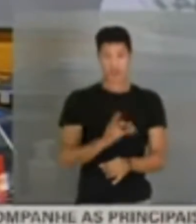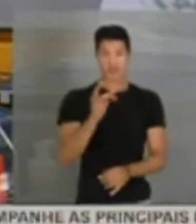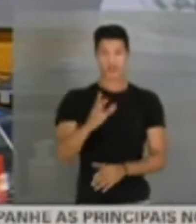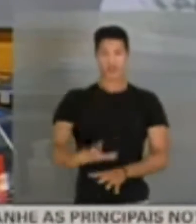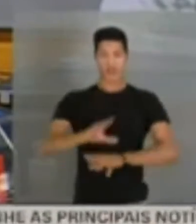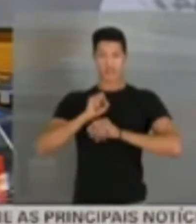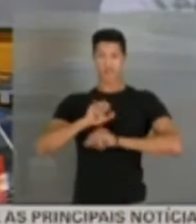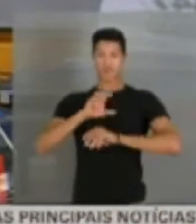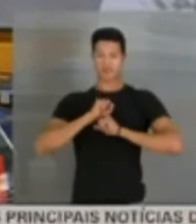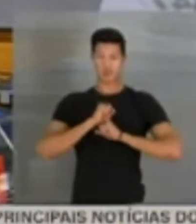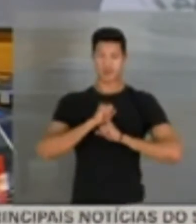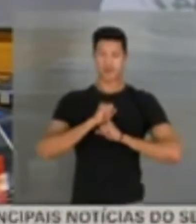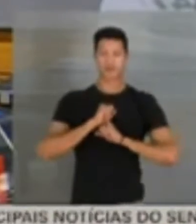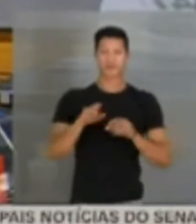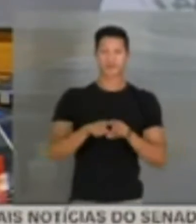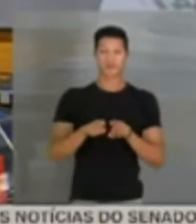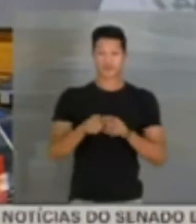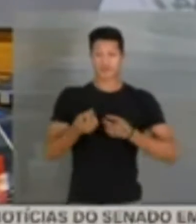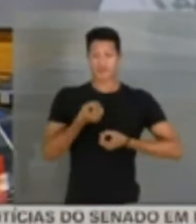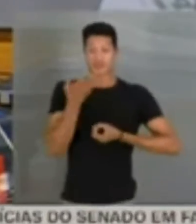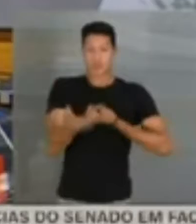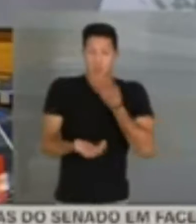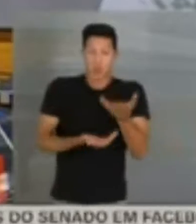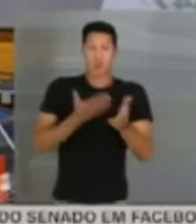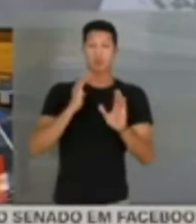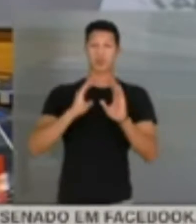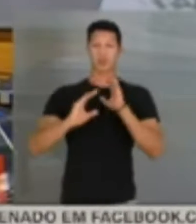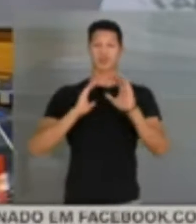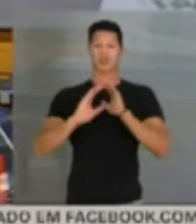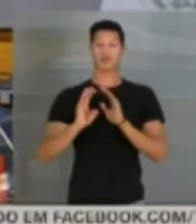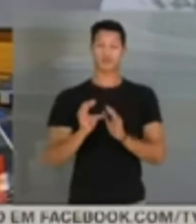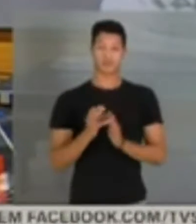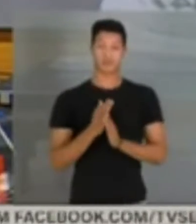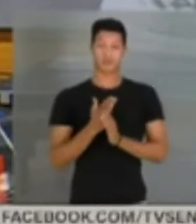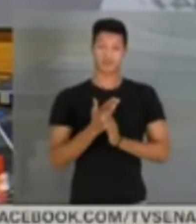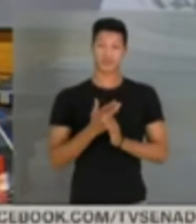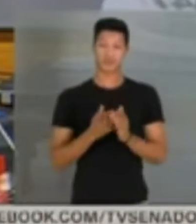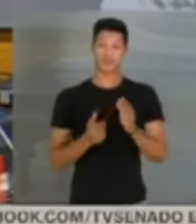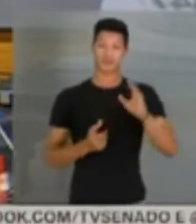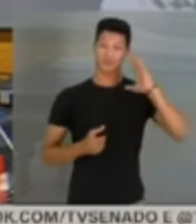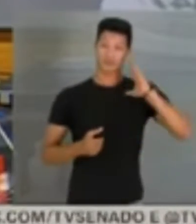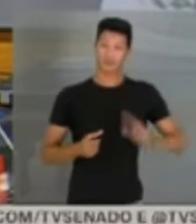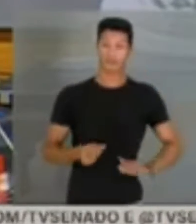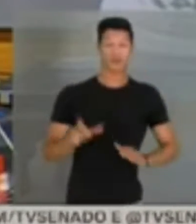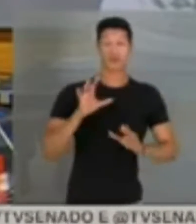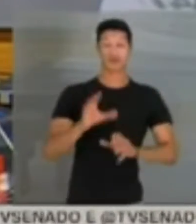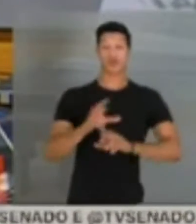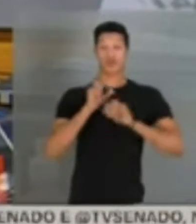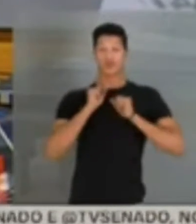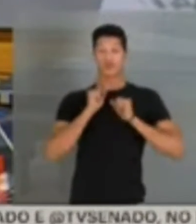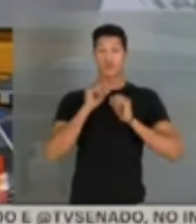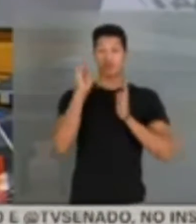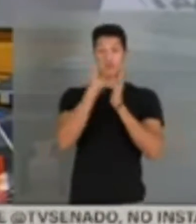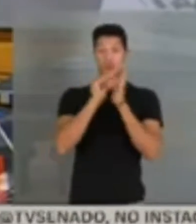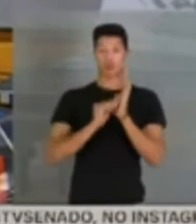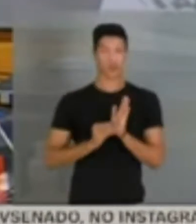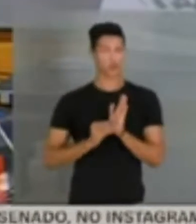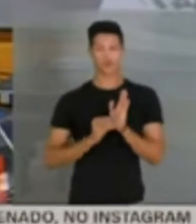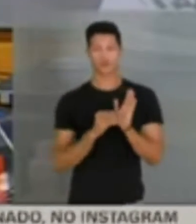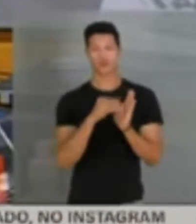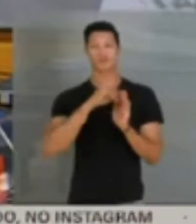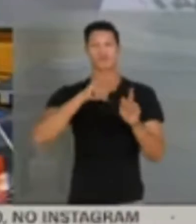só um receptor, é também um comunicador. O cidadão não só recebe